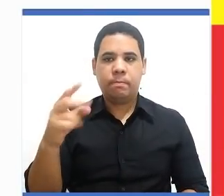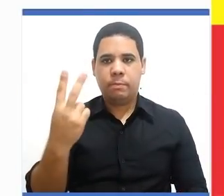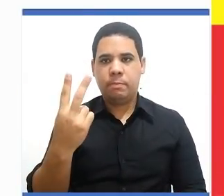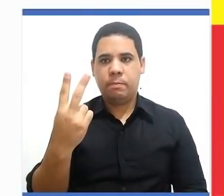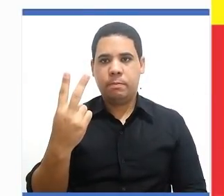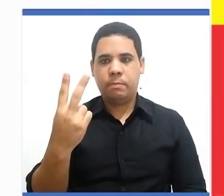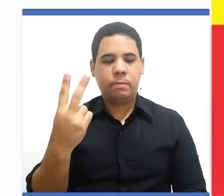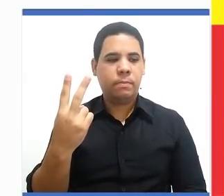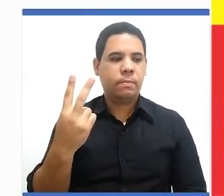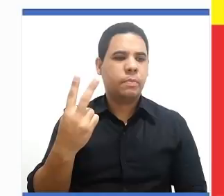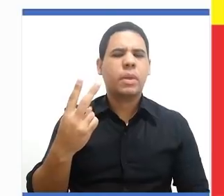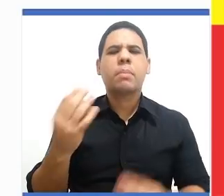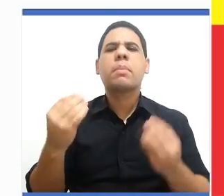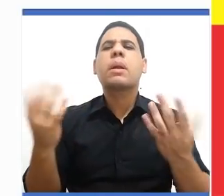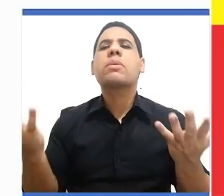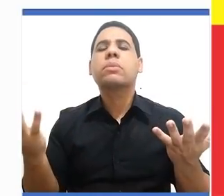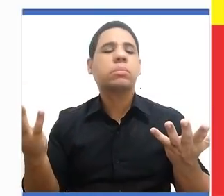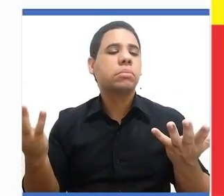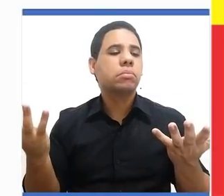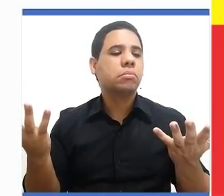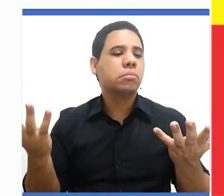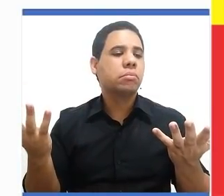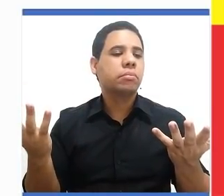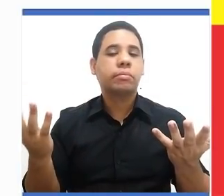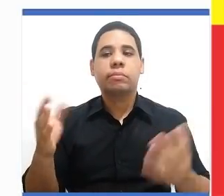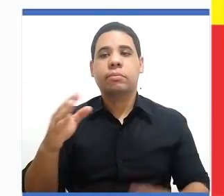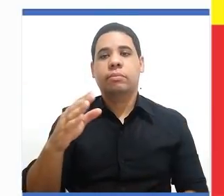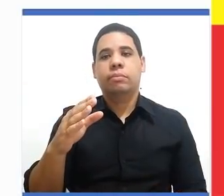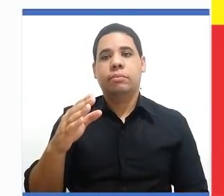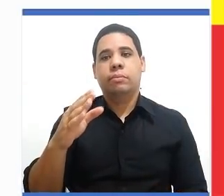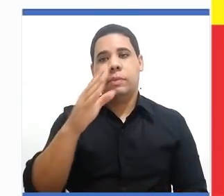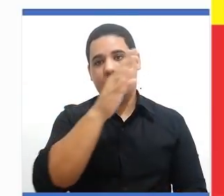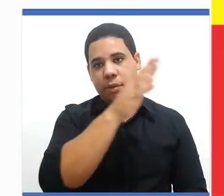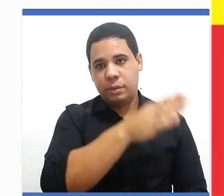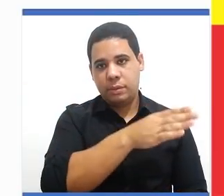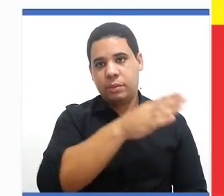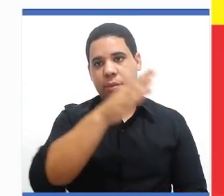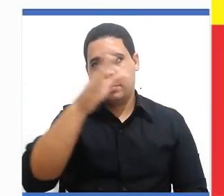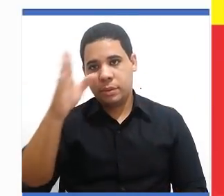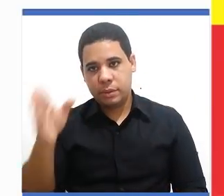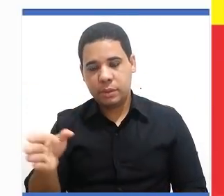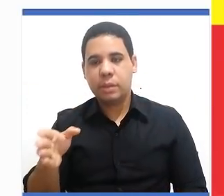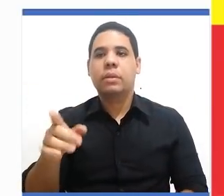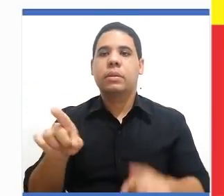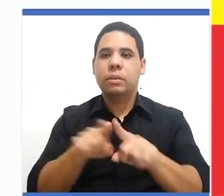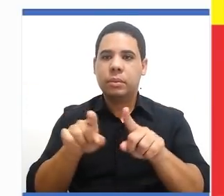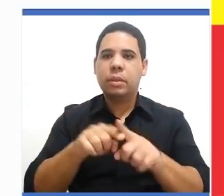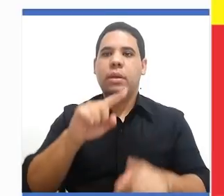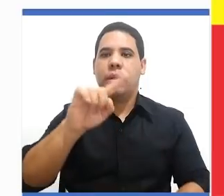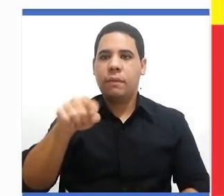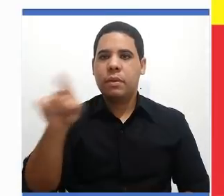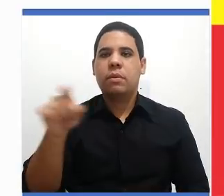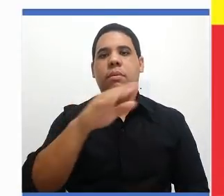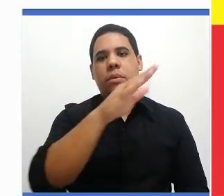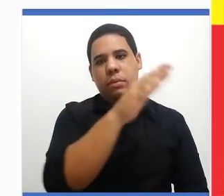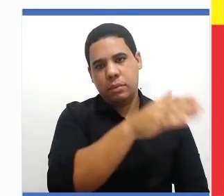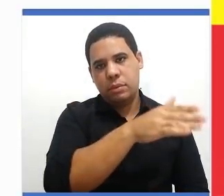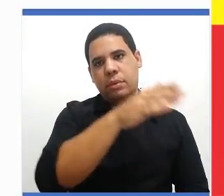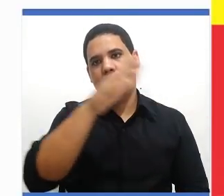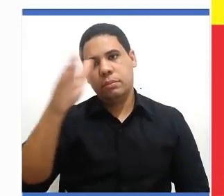andamos 2 casas para onde? Da direita para a esquerda. Com isso, a vírgula também vai andar da direita